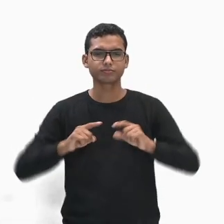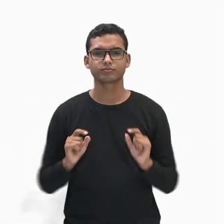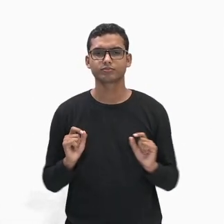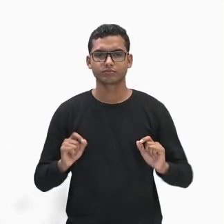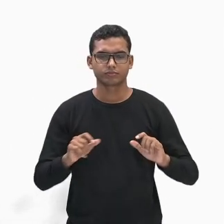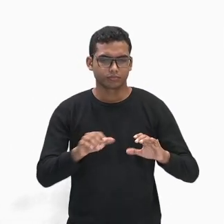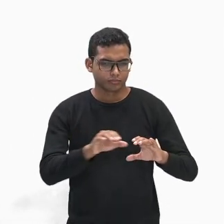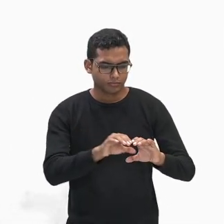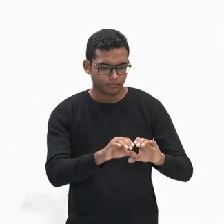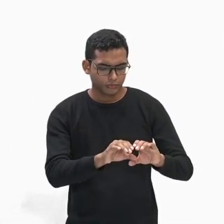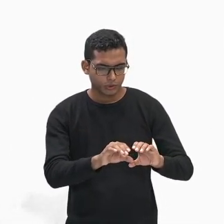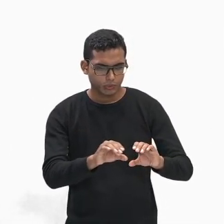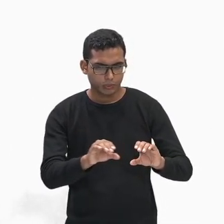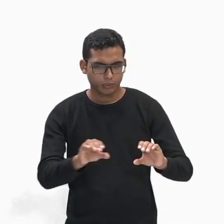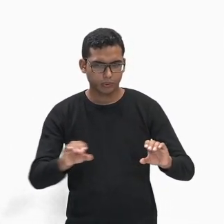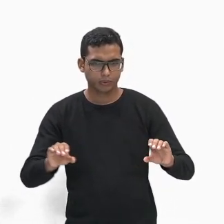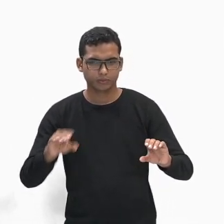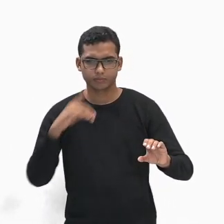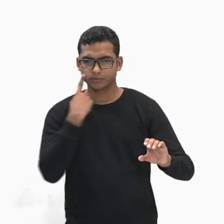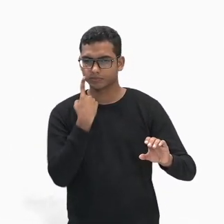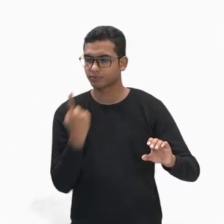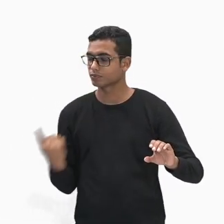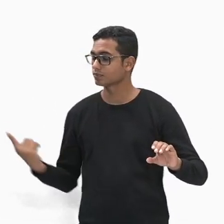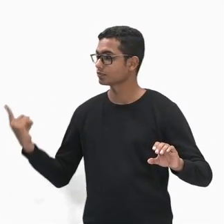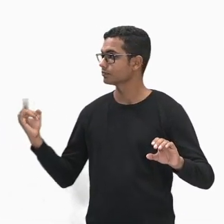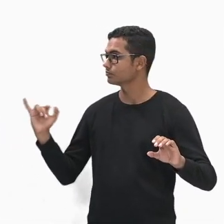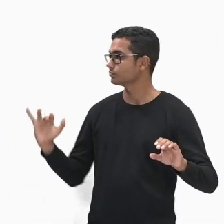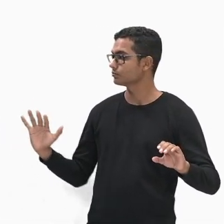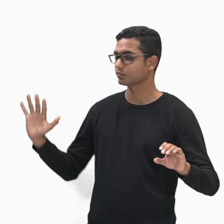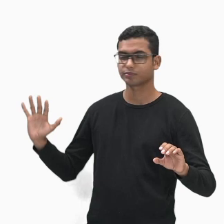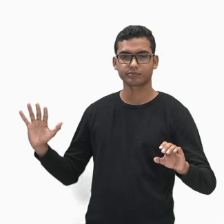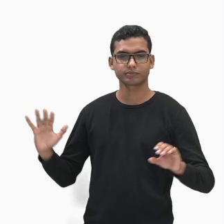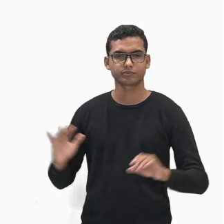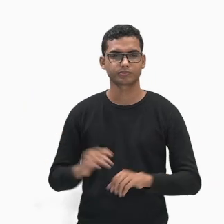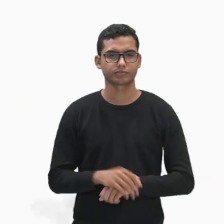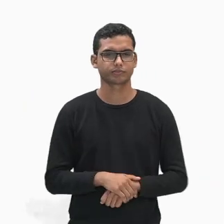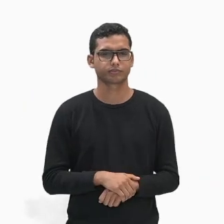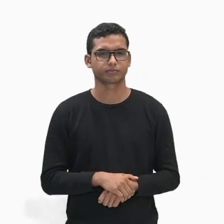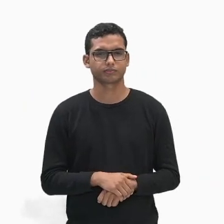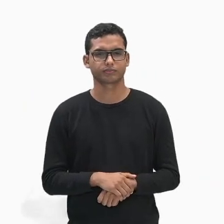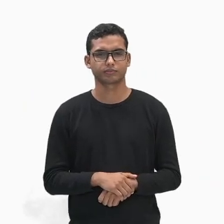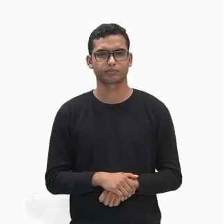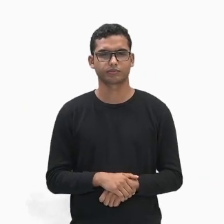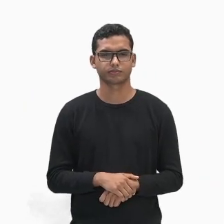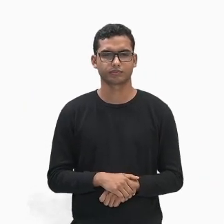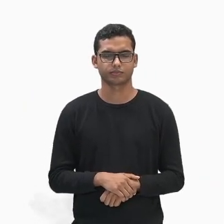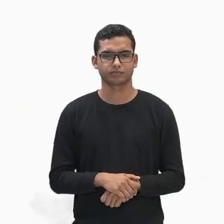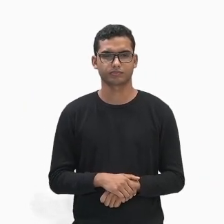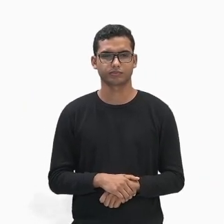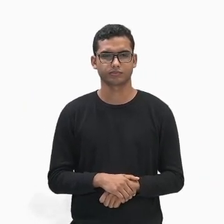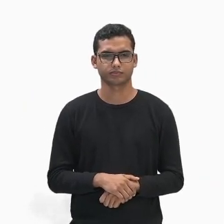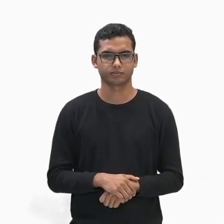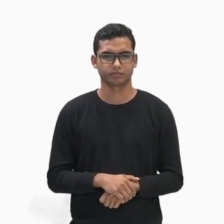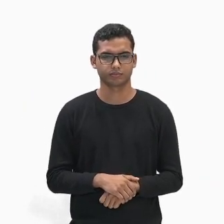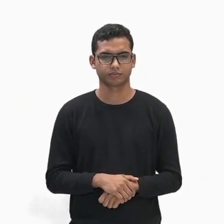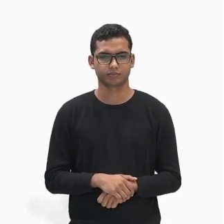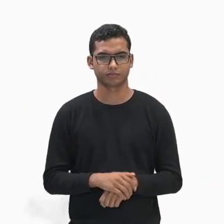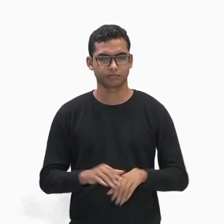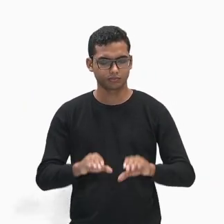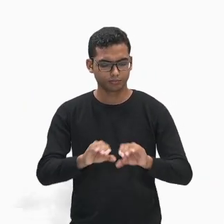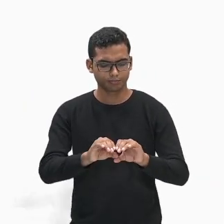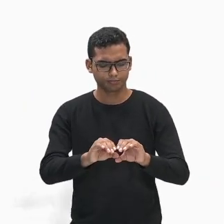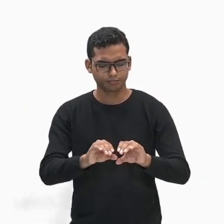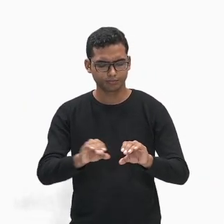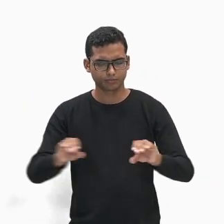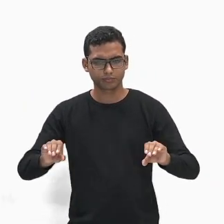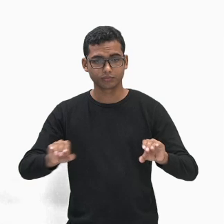semicondutores, como nós temos na imagem aí. São aqueles que podem se comportar ou se comportam como